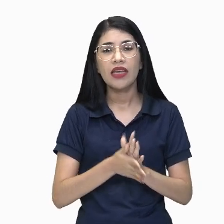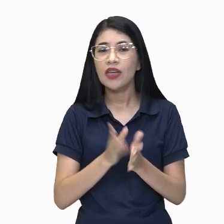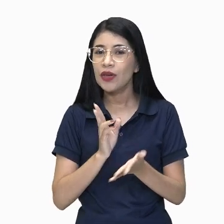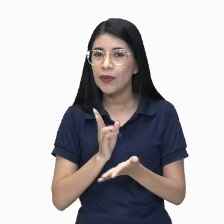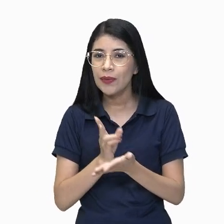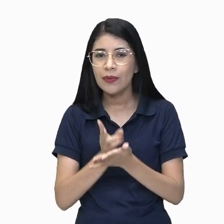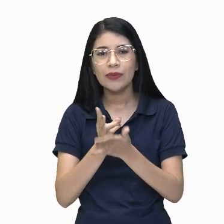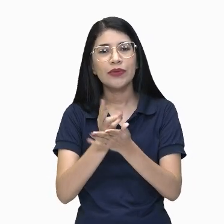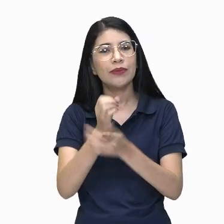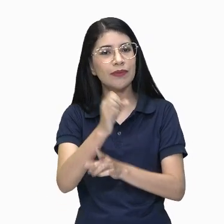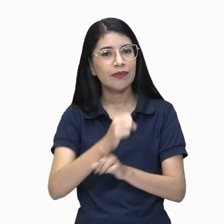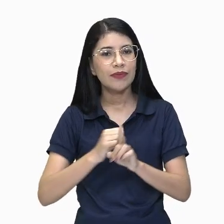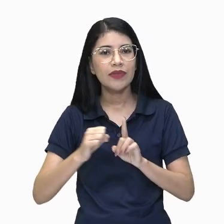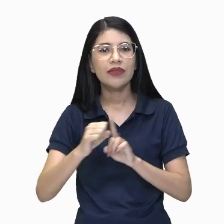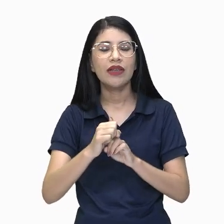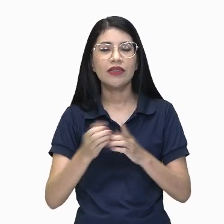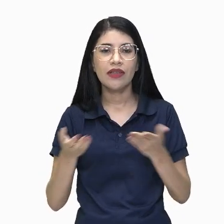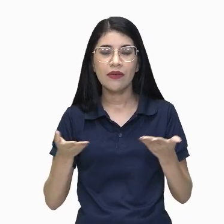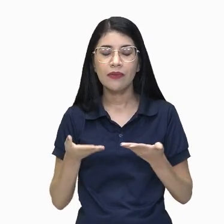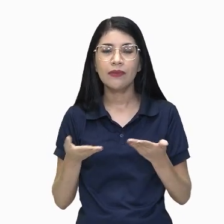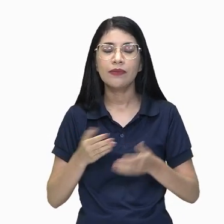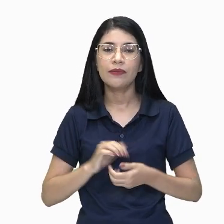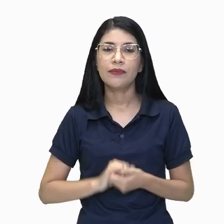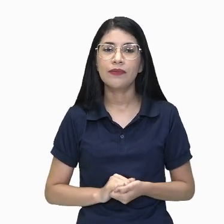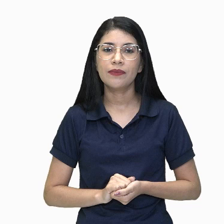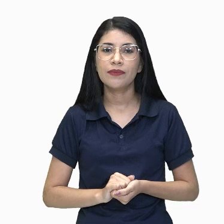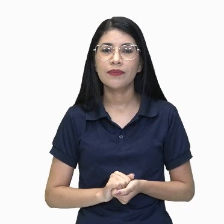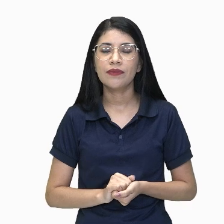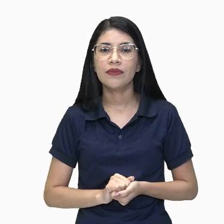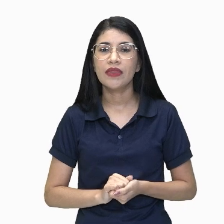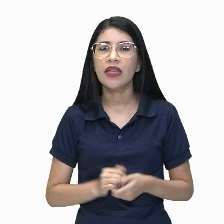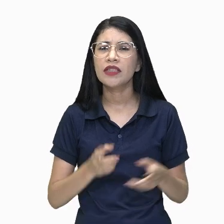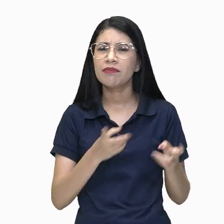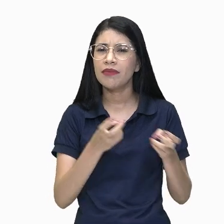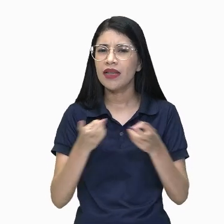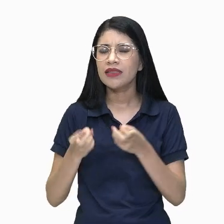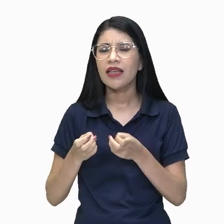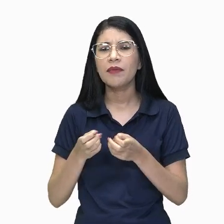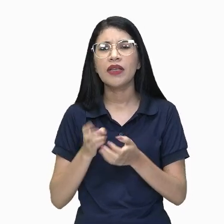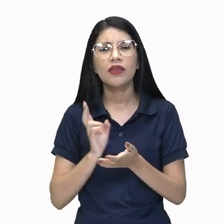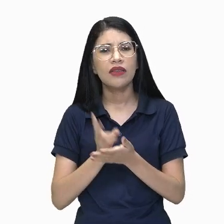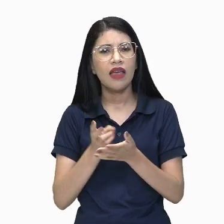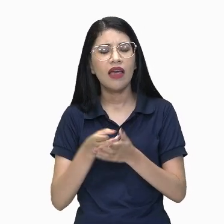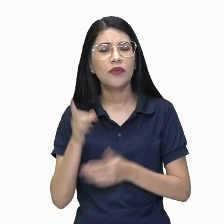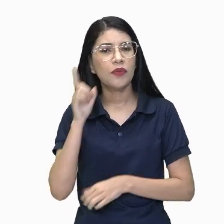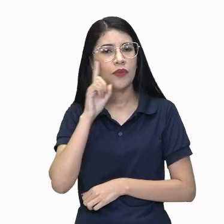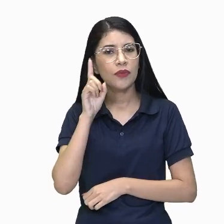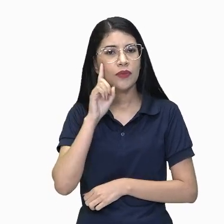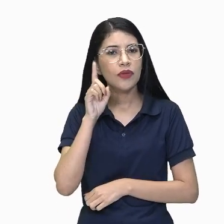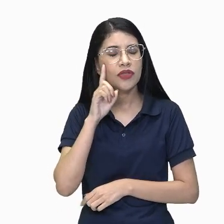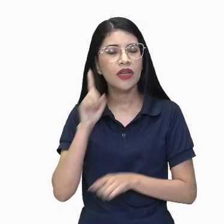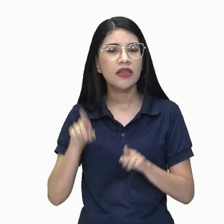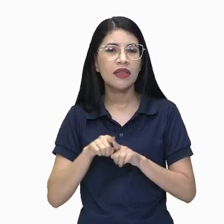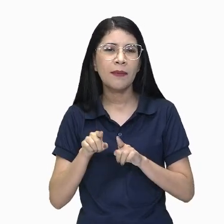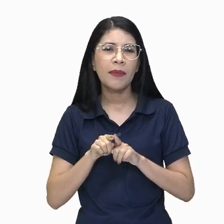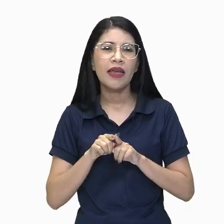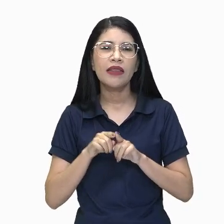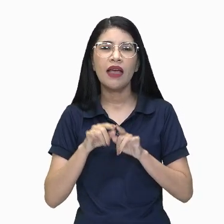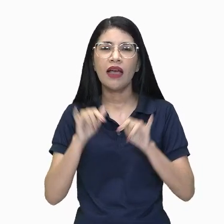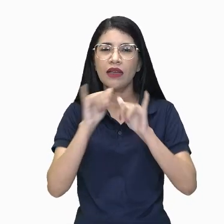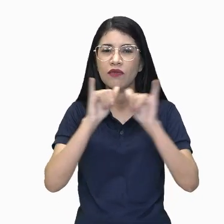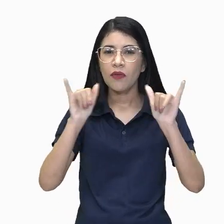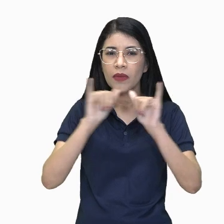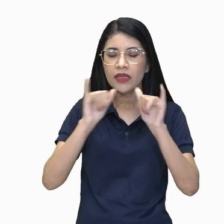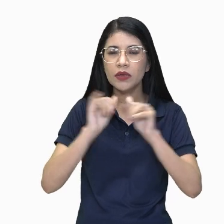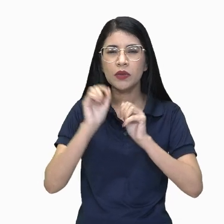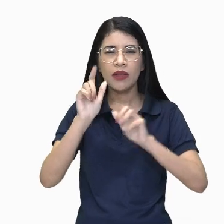impregnado na sociedade até os dias atuais. Né? A gente vê isso aí constantemente nos noticiários, nas redes